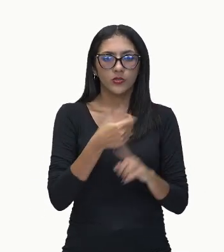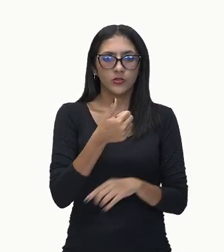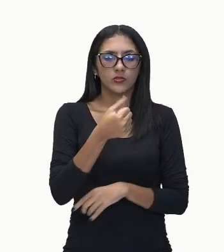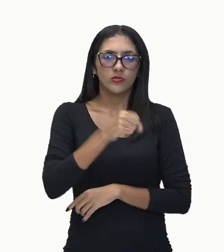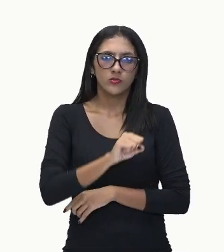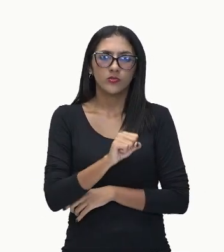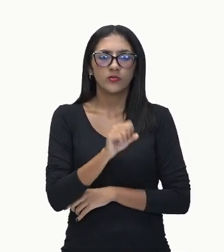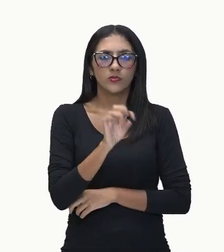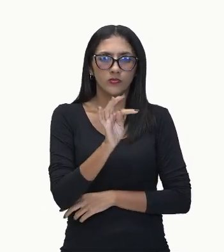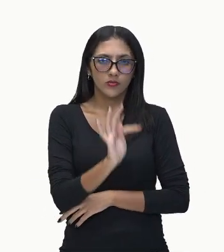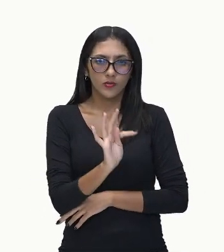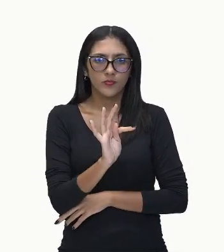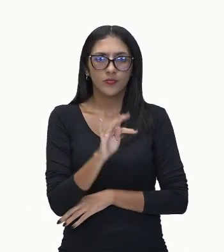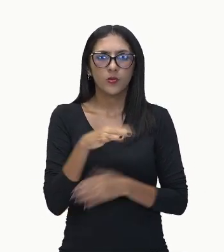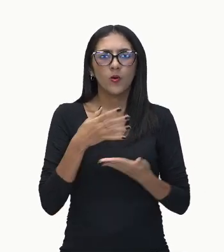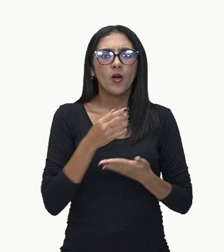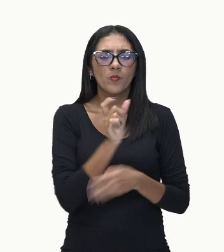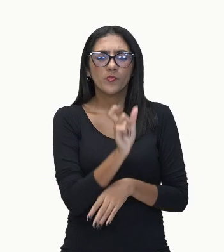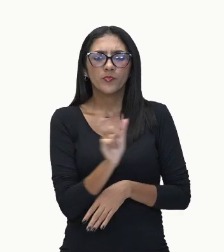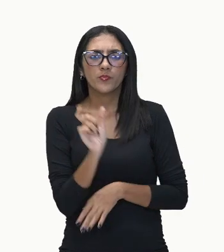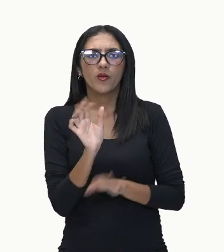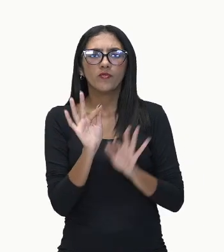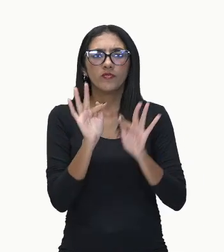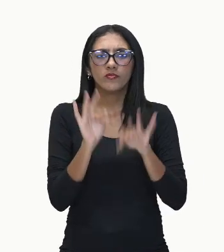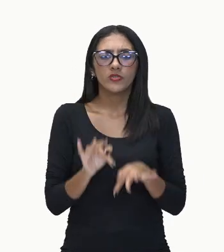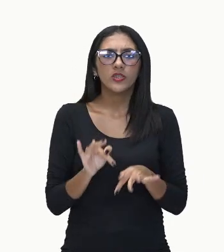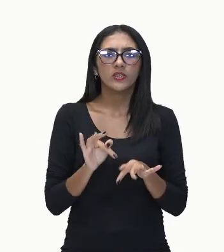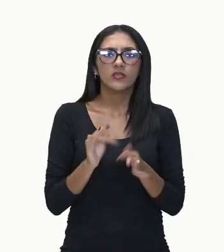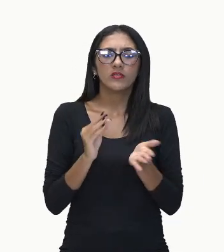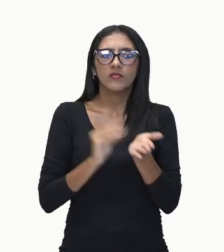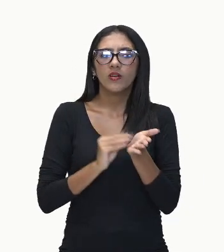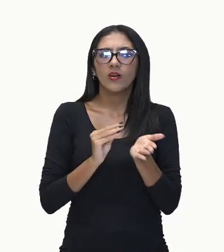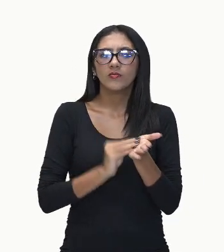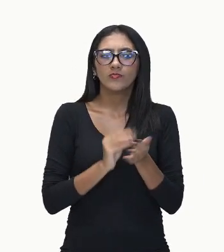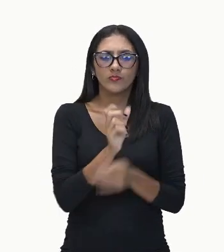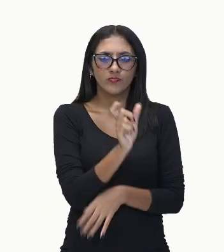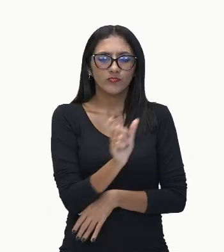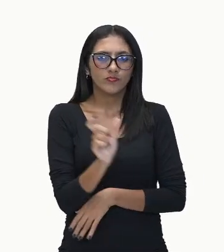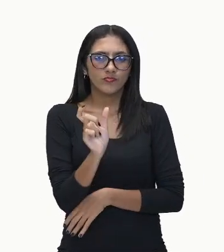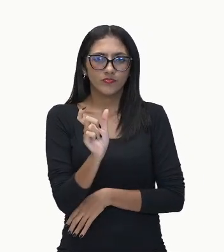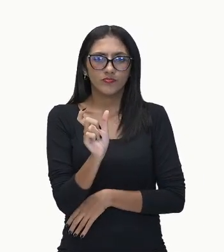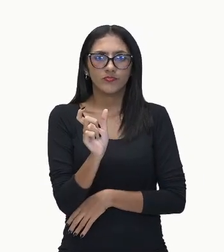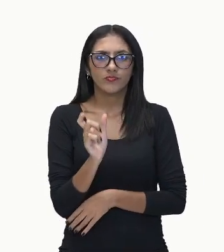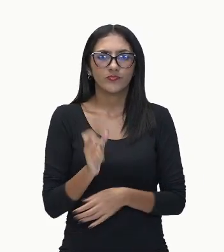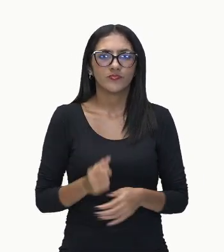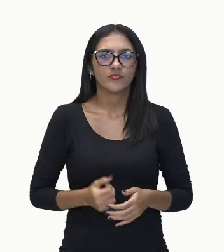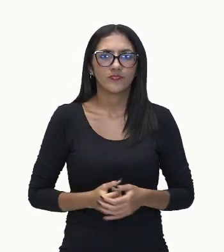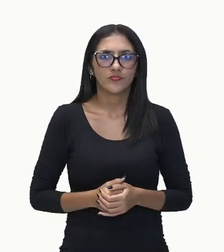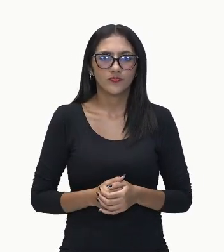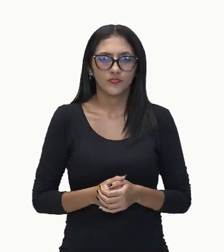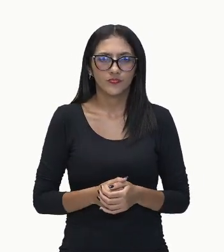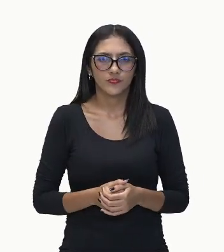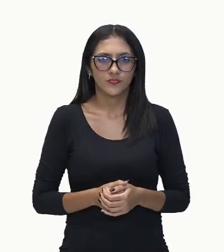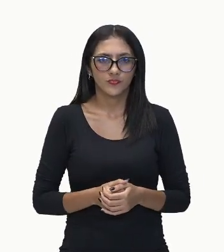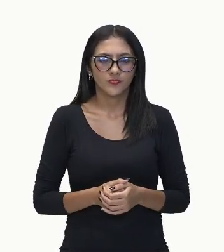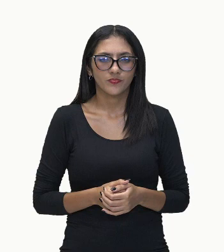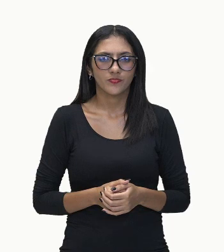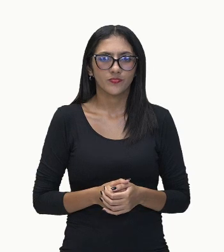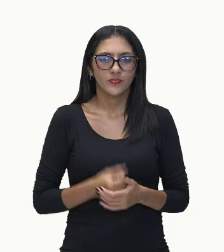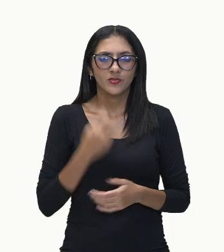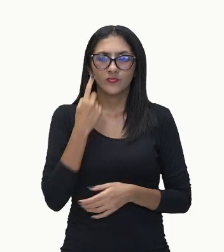que está faltando termo que está faltando tá aqui quadradinho tá termo